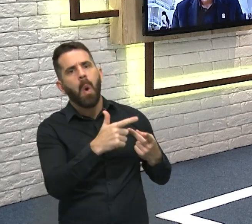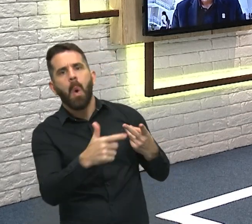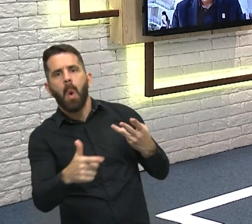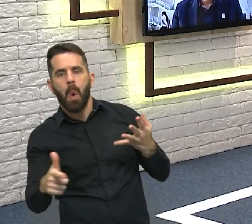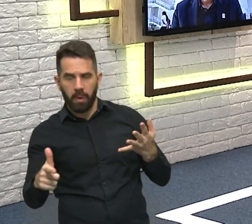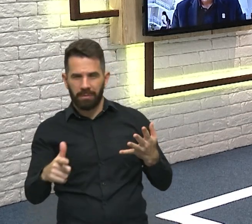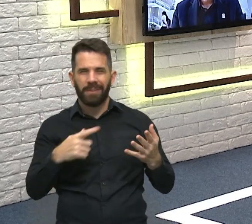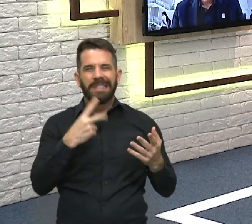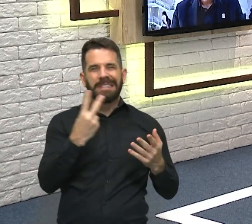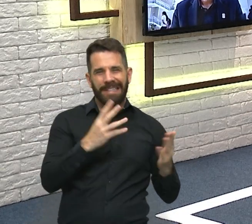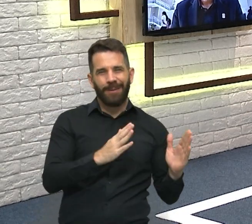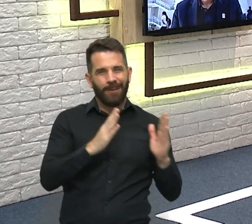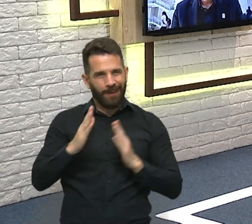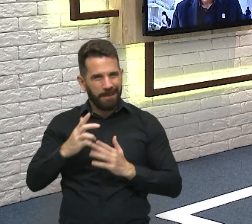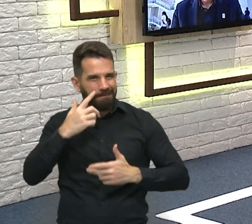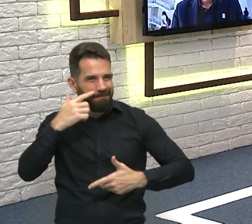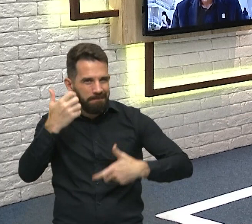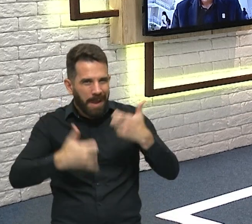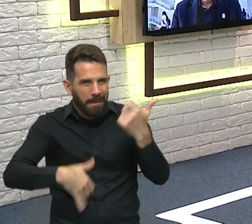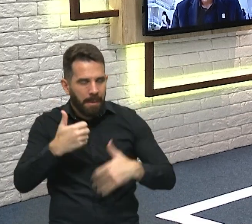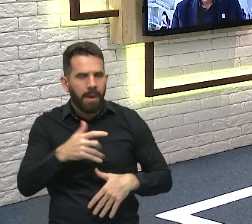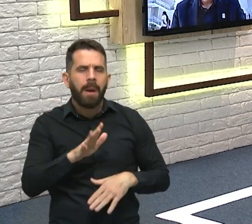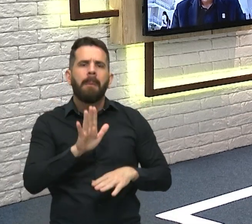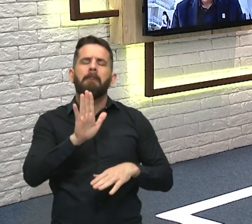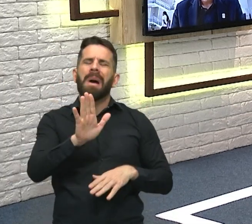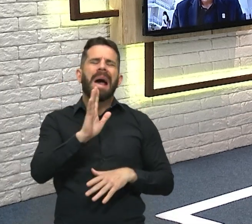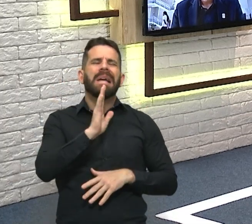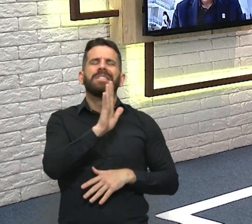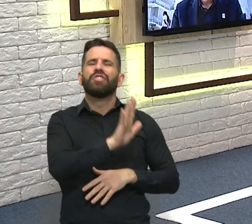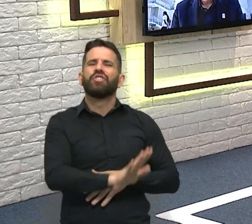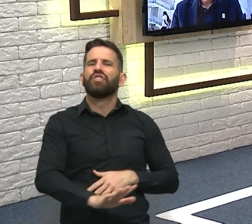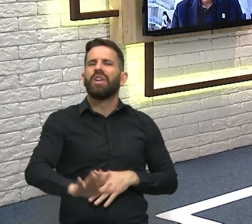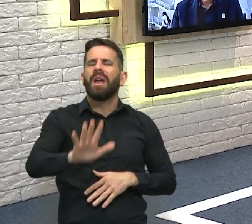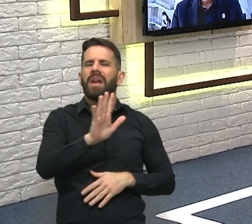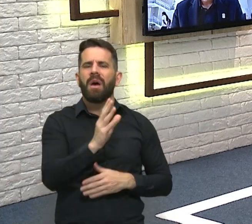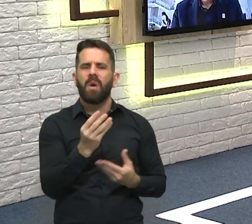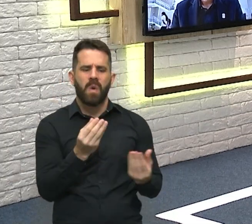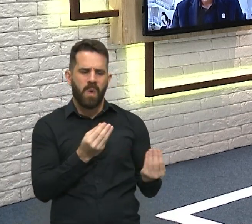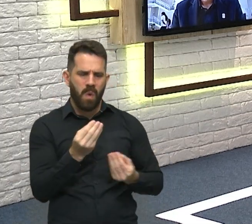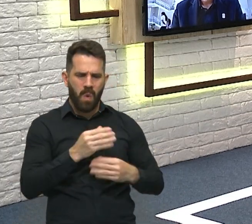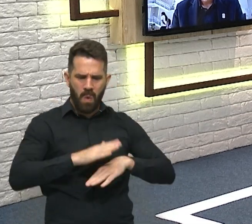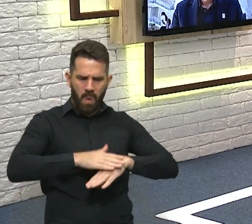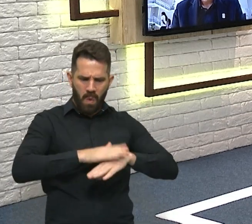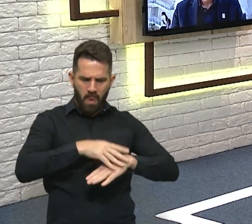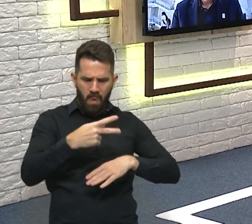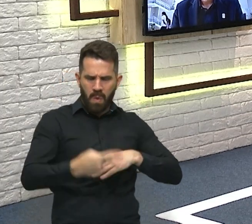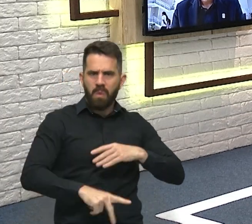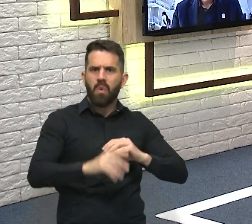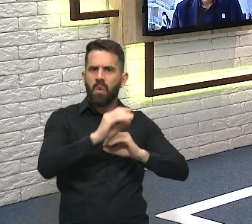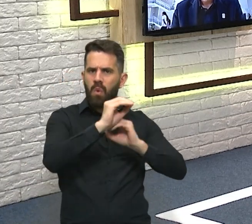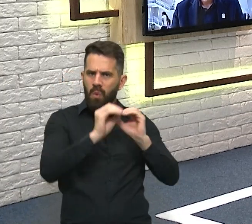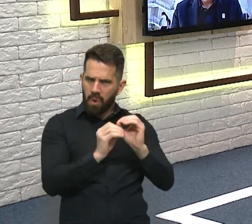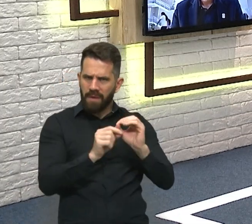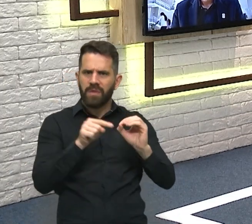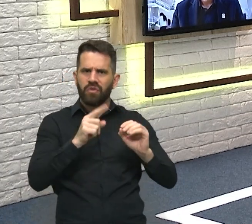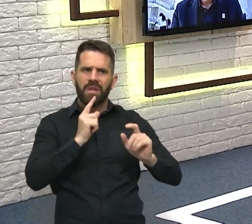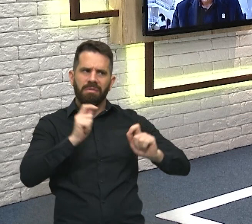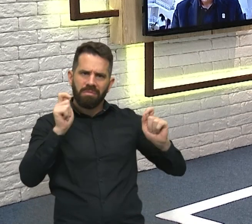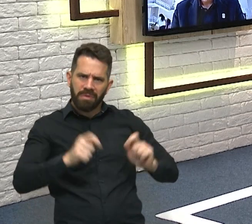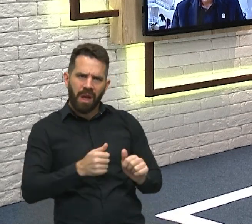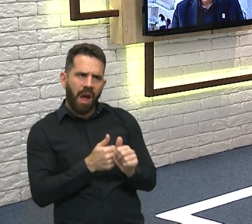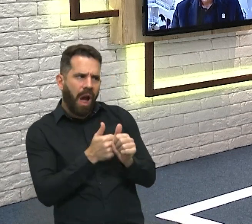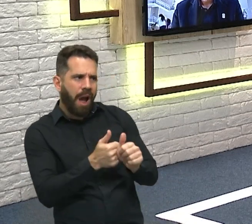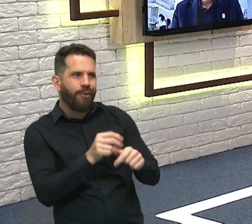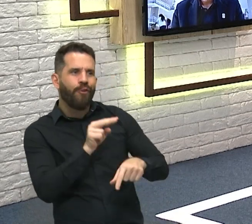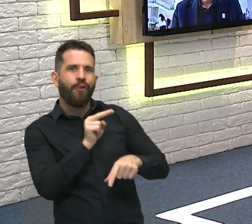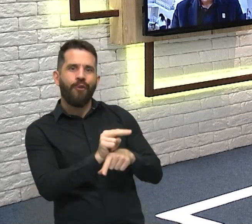mais informações sobre essas questões. Mas, assim, de maneira geral, como é que a universidade hoje também acompanha esse aluno